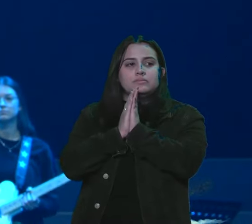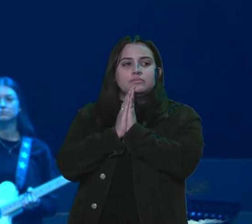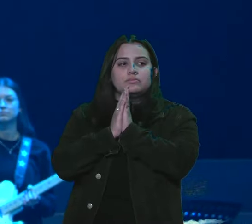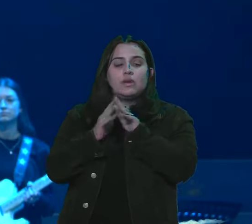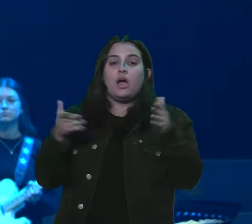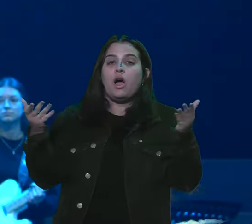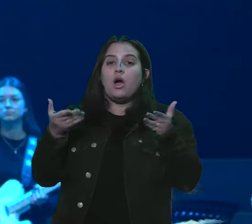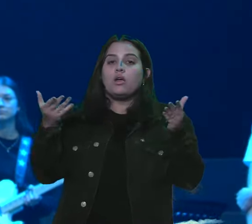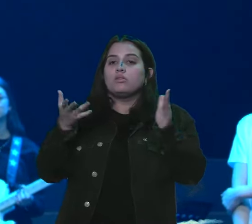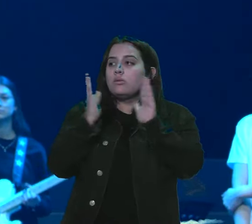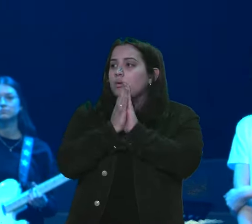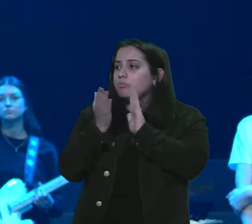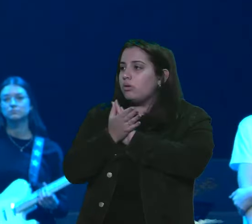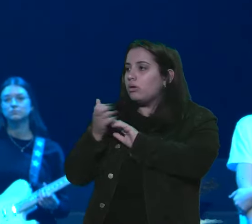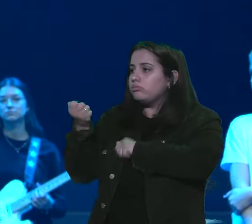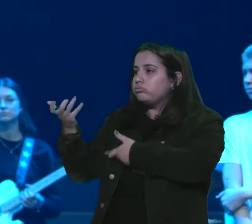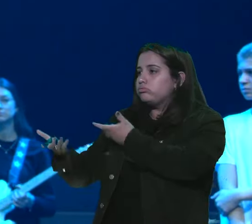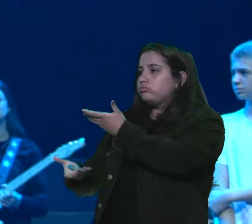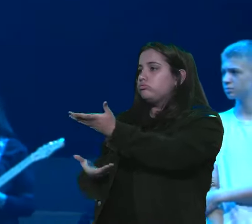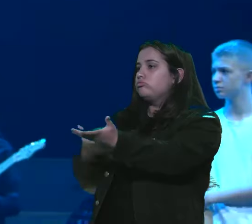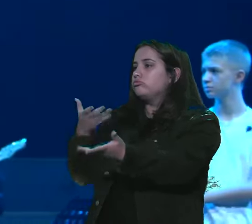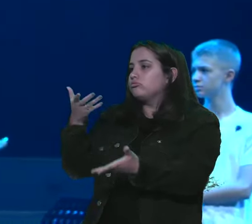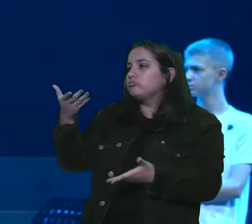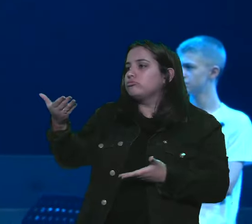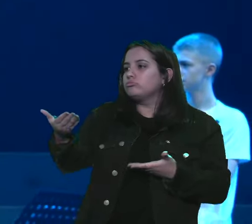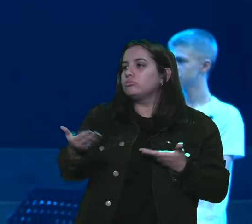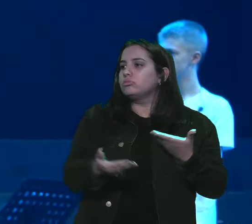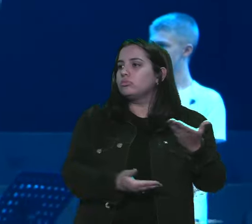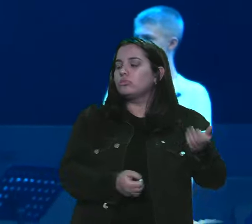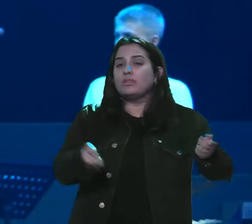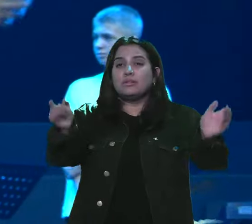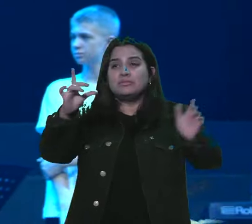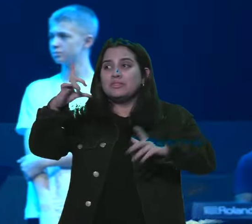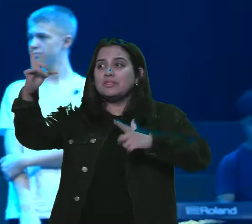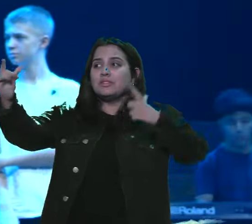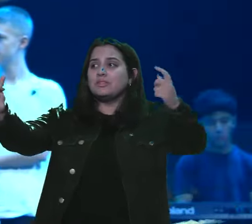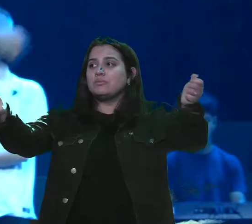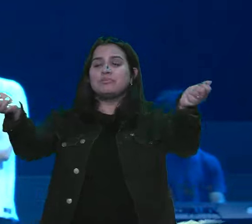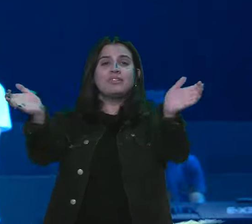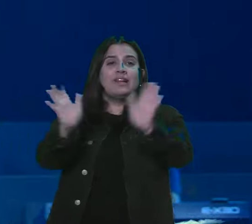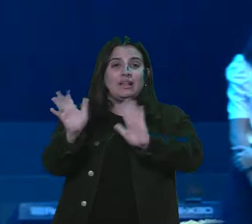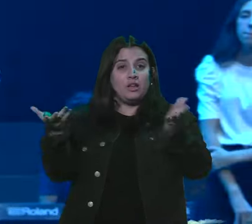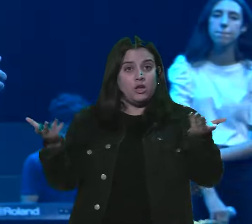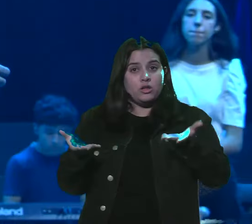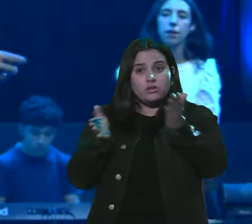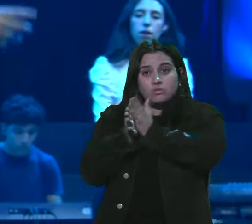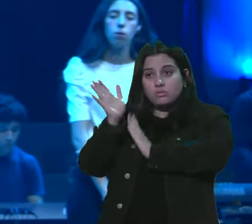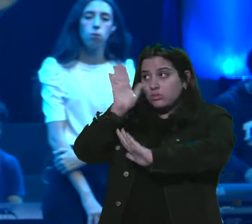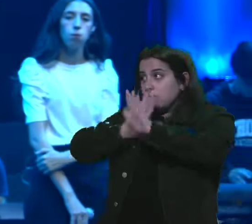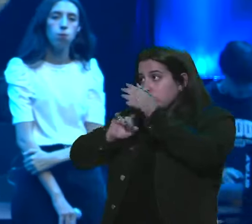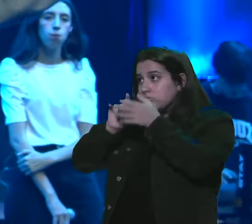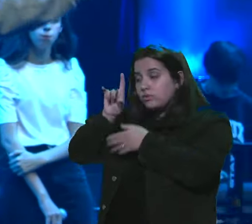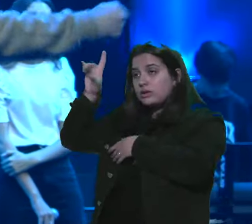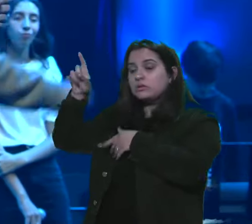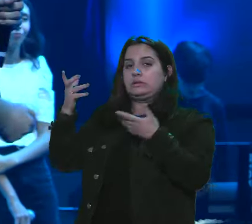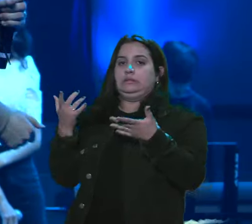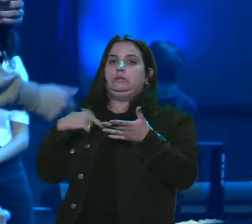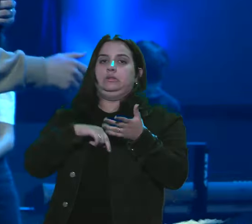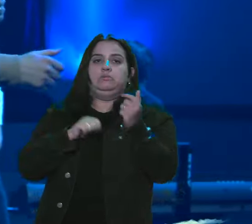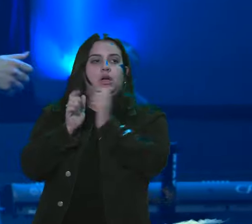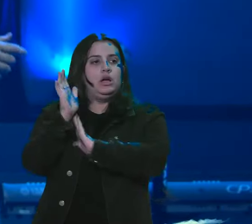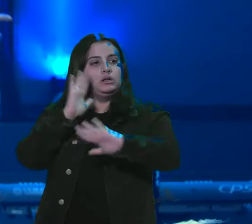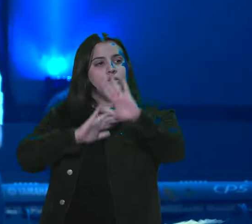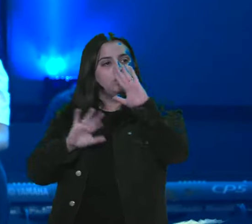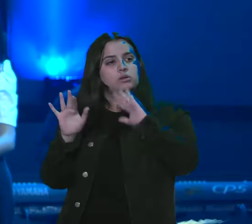Vamos orar uns pelos outros. Não vá embora, nós vamos adorar a Deus com essa canção. Enquanto nós adoramos com